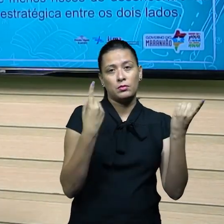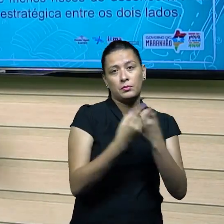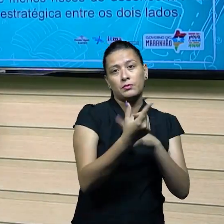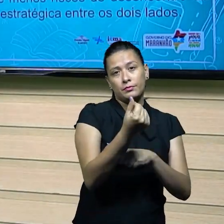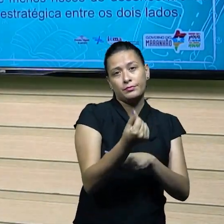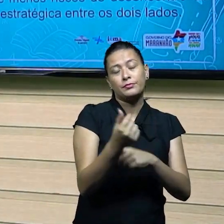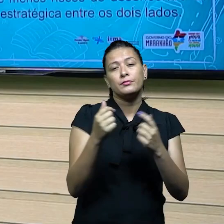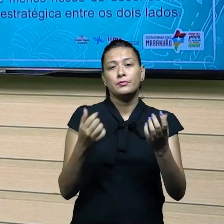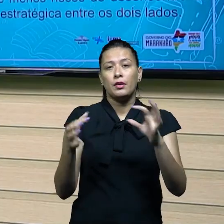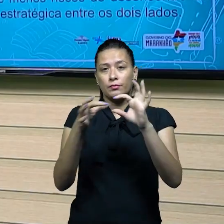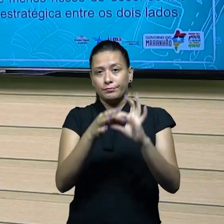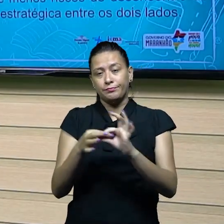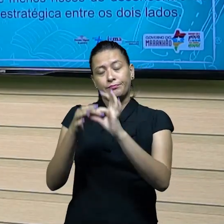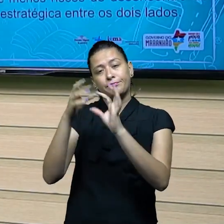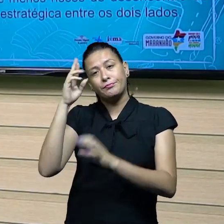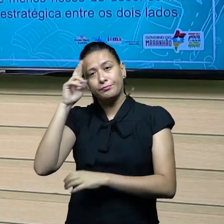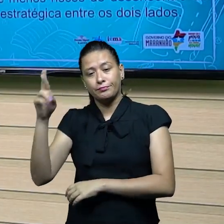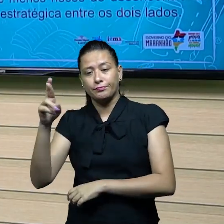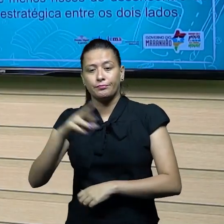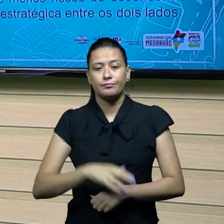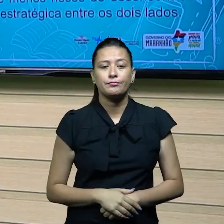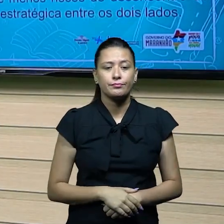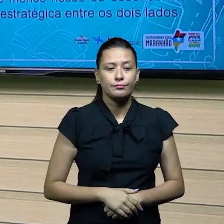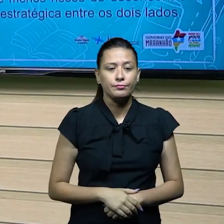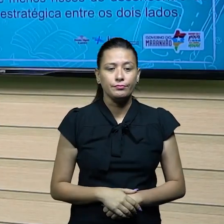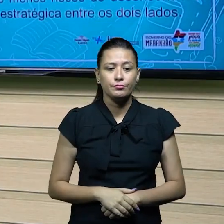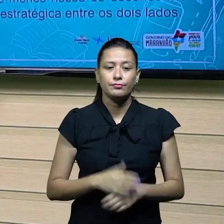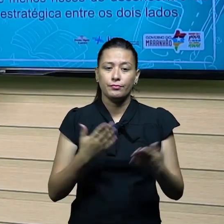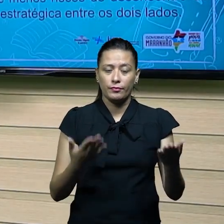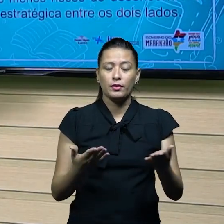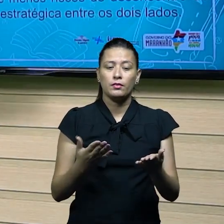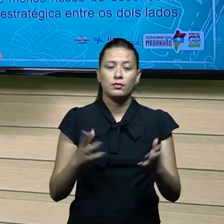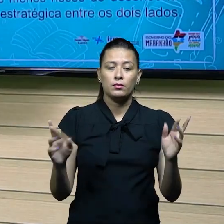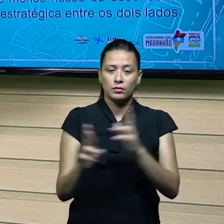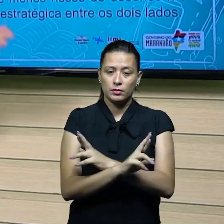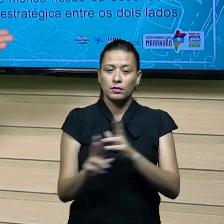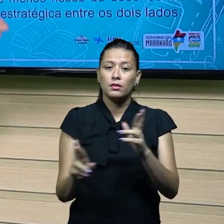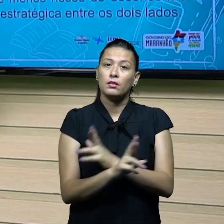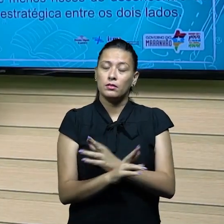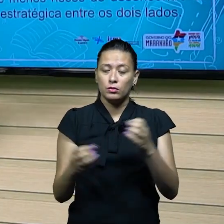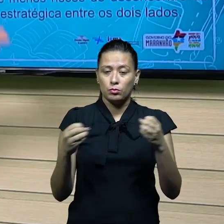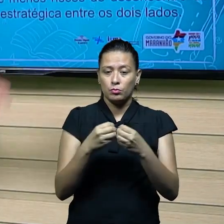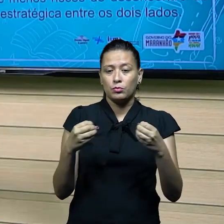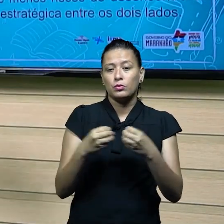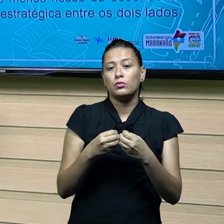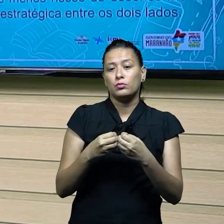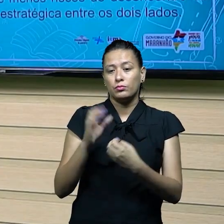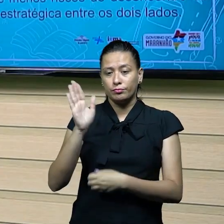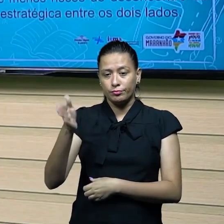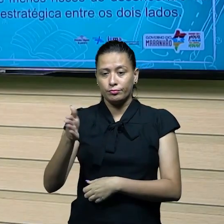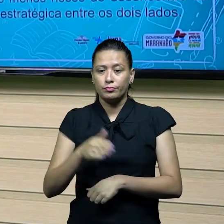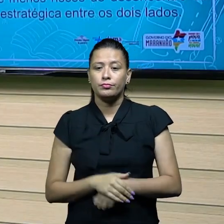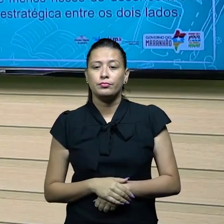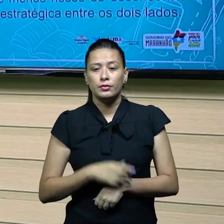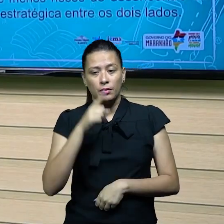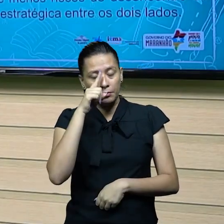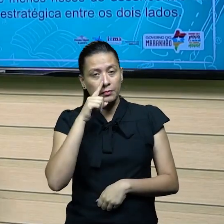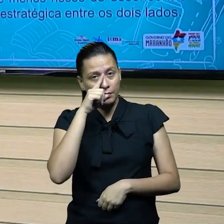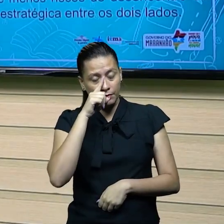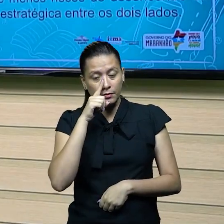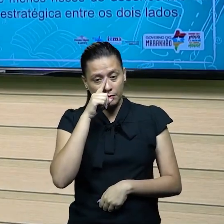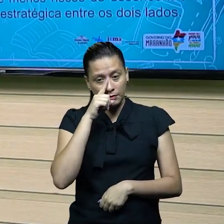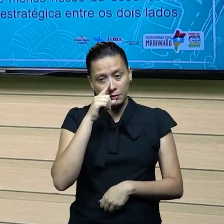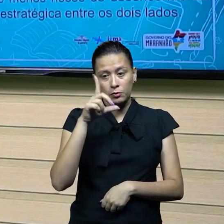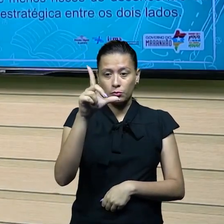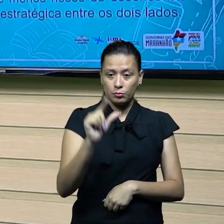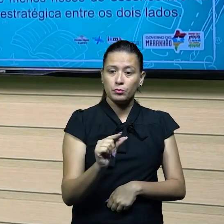ok? Assim, com essa relação próxima e direta, corre menos risco de desencontro de informações e garante